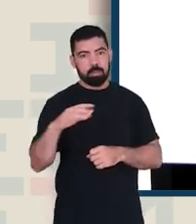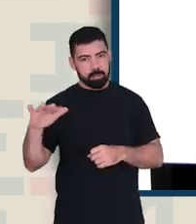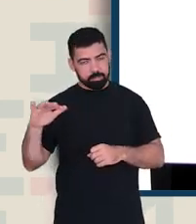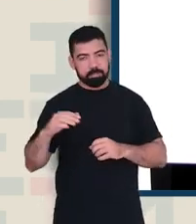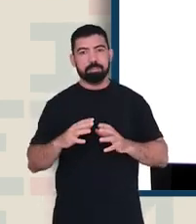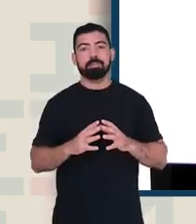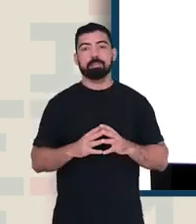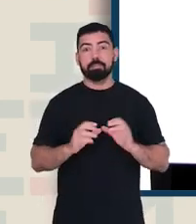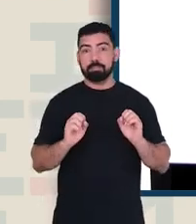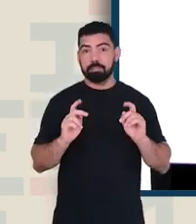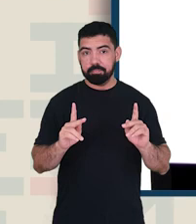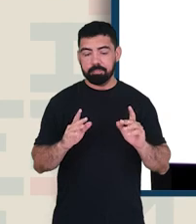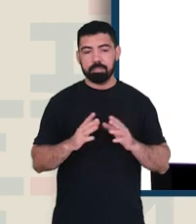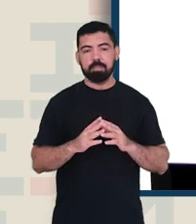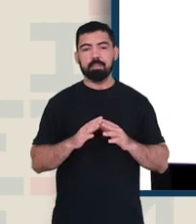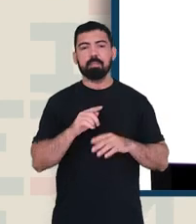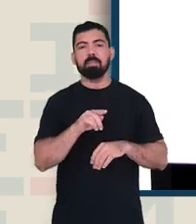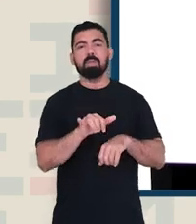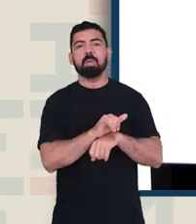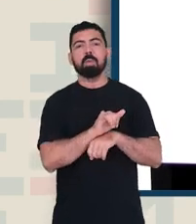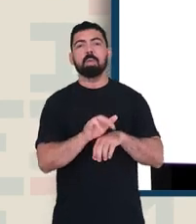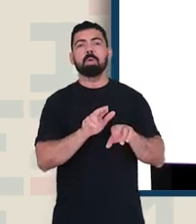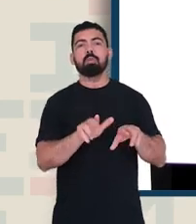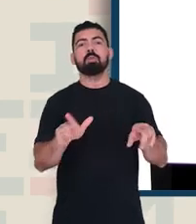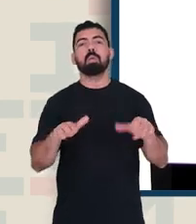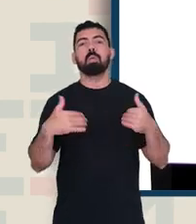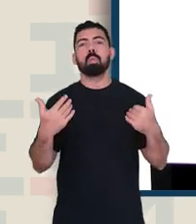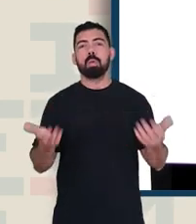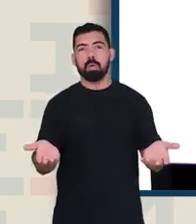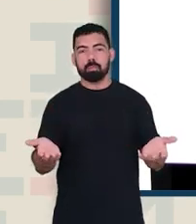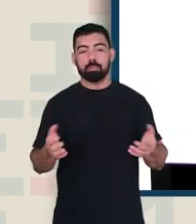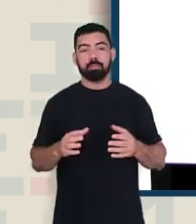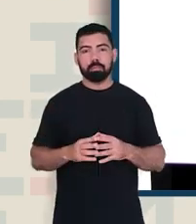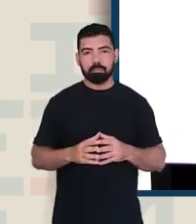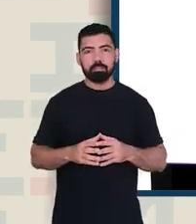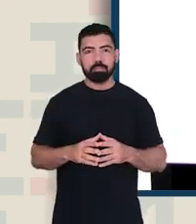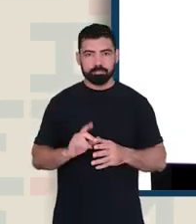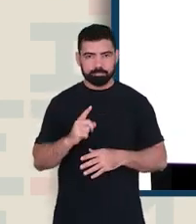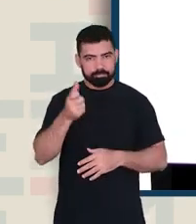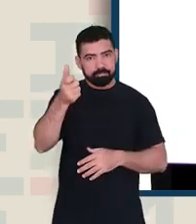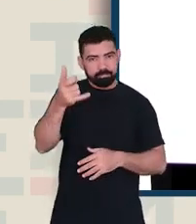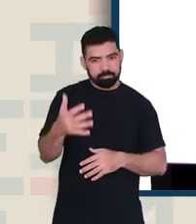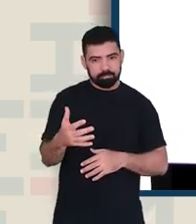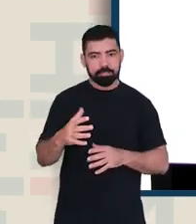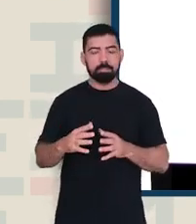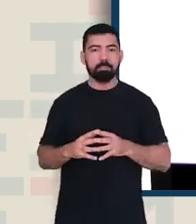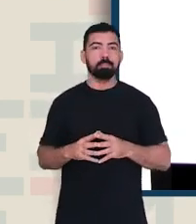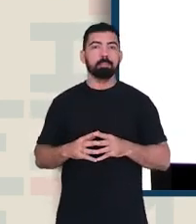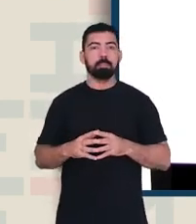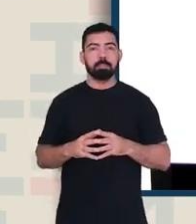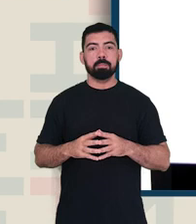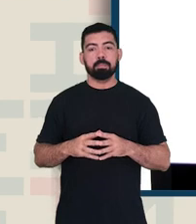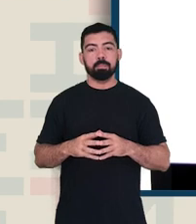Certo? Quais são essas maneiras diferentes? Bom, aqui temos